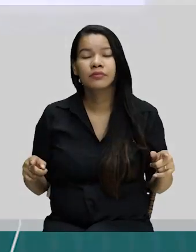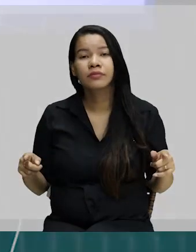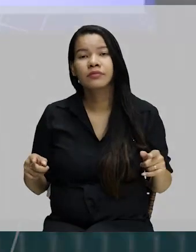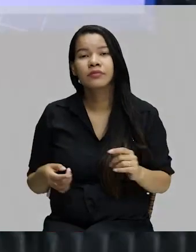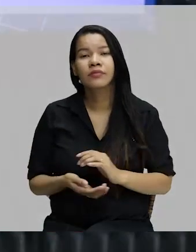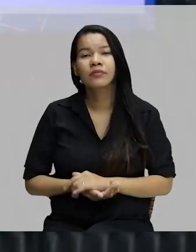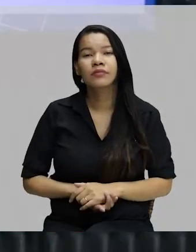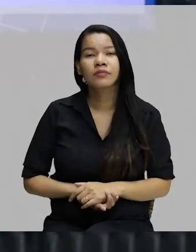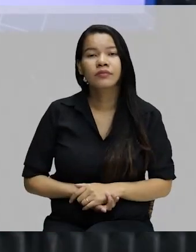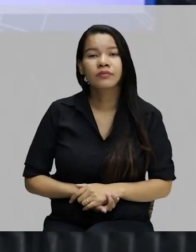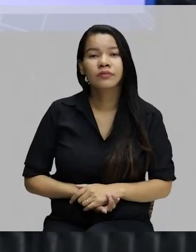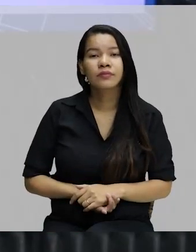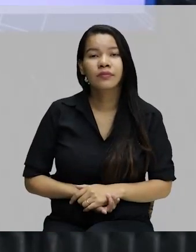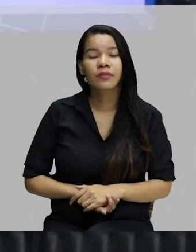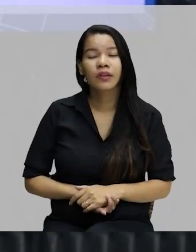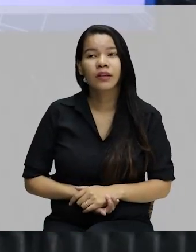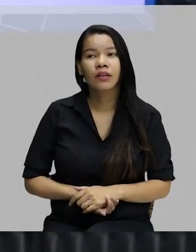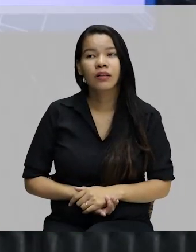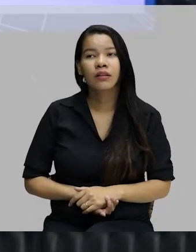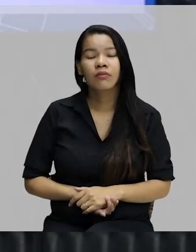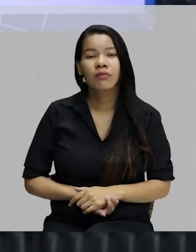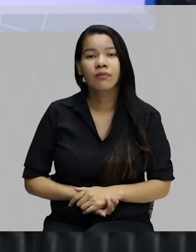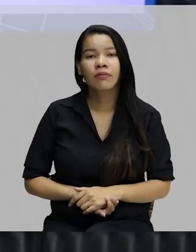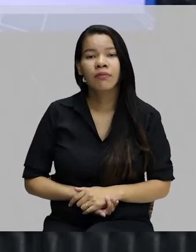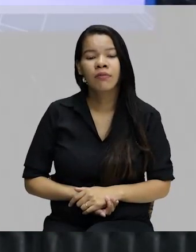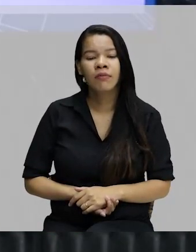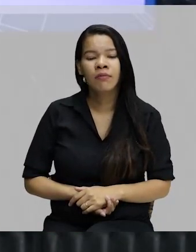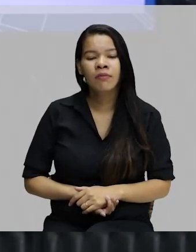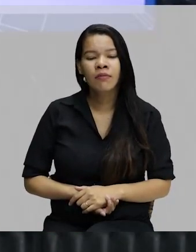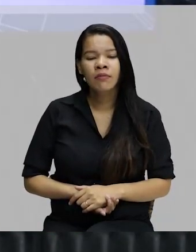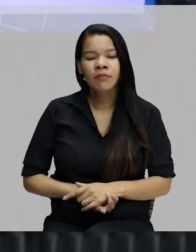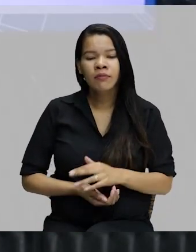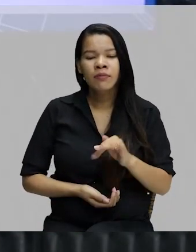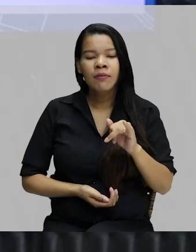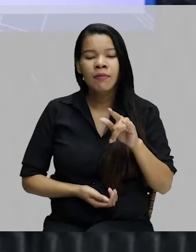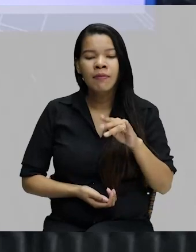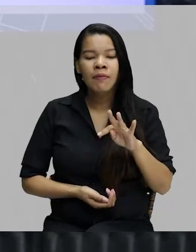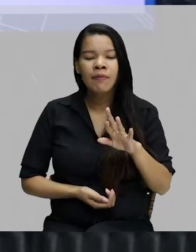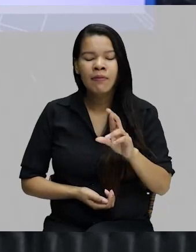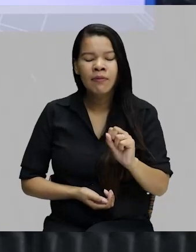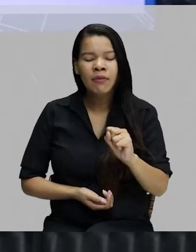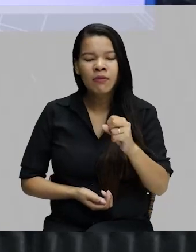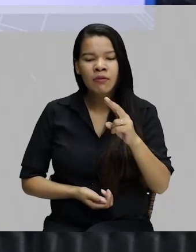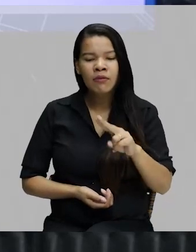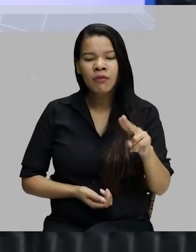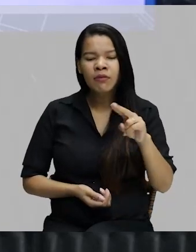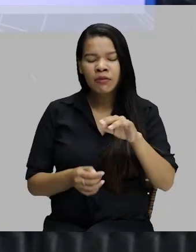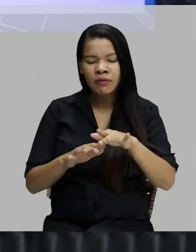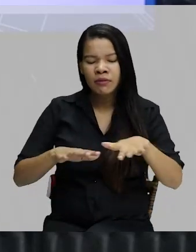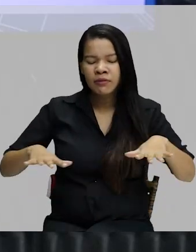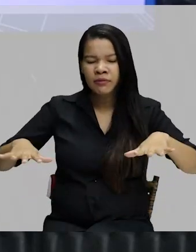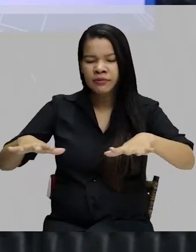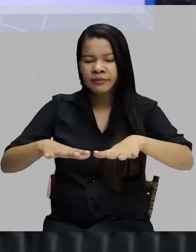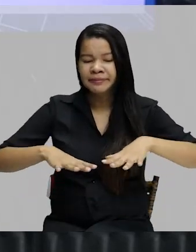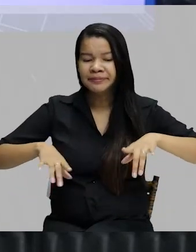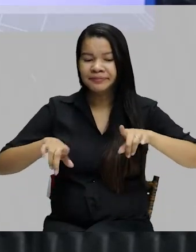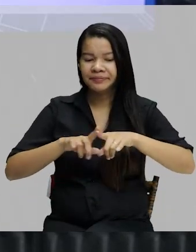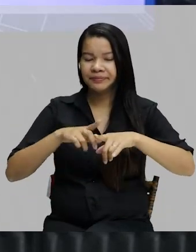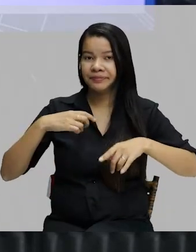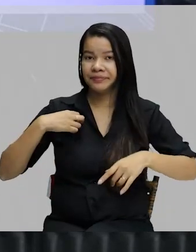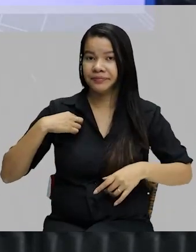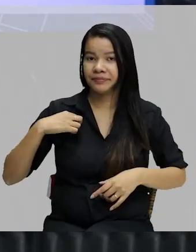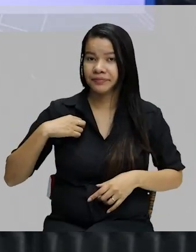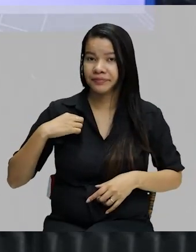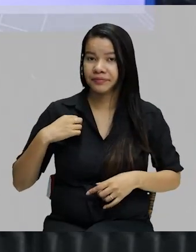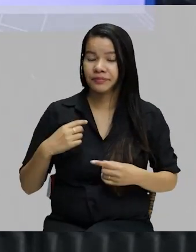reatores nucleares, os filtros, ferramentas, o solo, as roupas contaminadas, mas